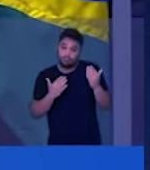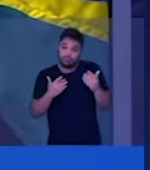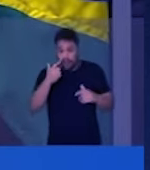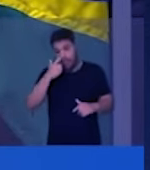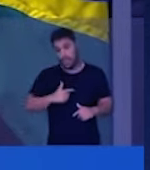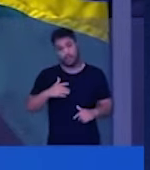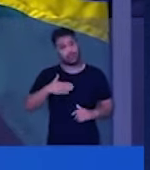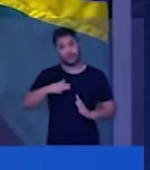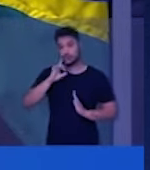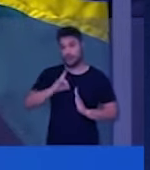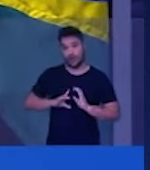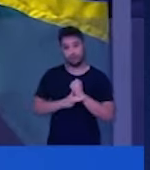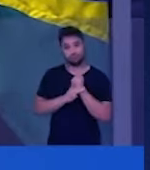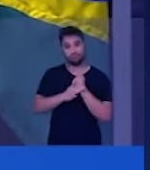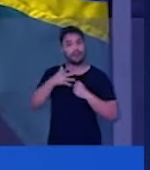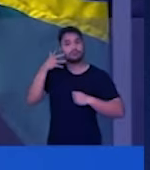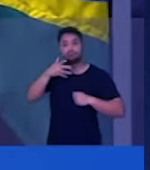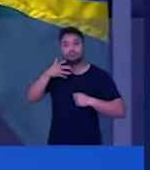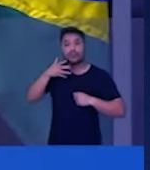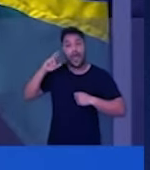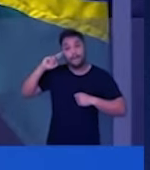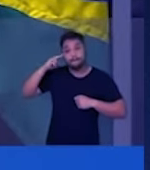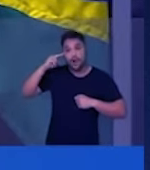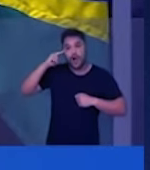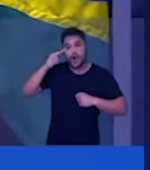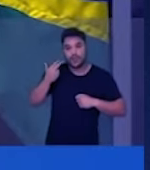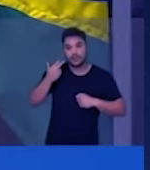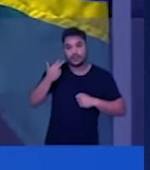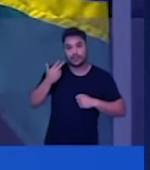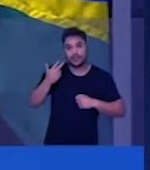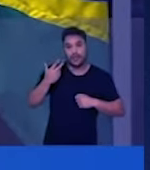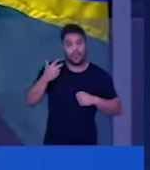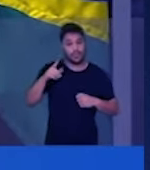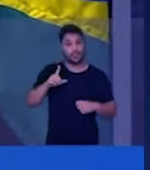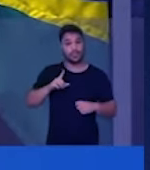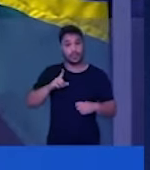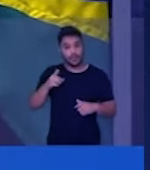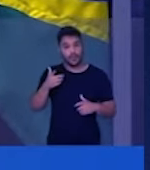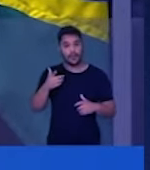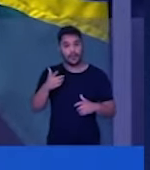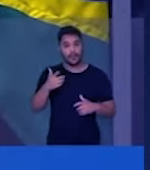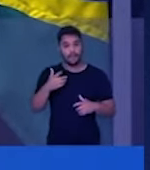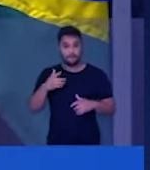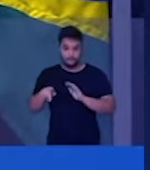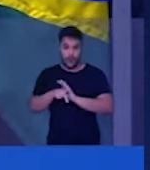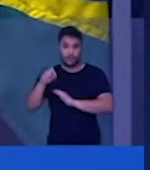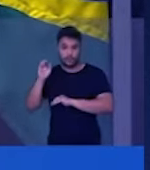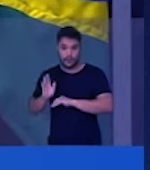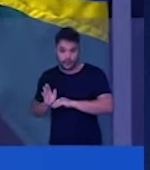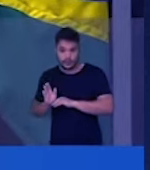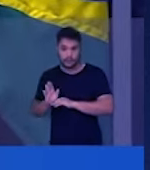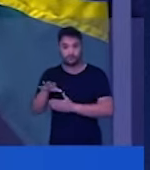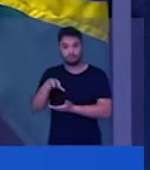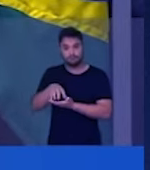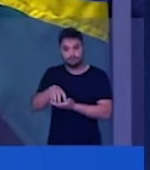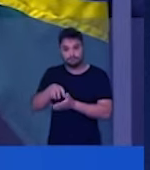parlamentar, especulo eu, suponho eu, com conhecimento, quem sabe, de autoridades nacionais, quem sabe dentro